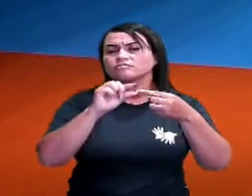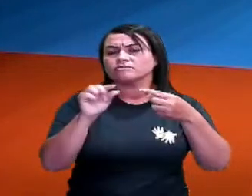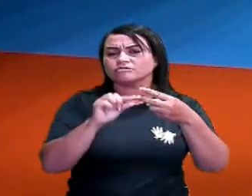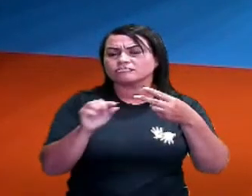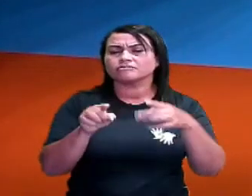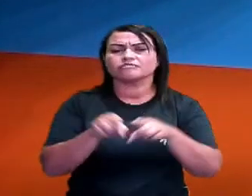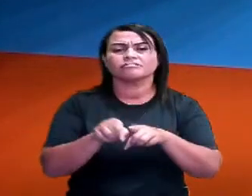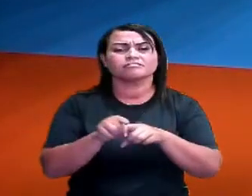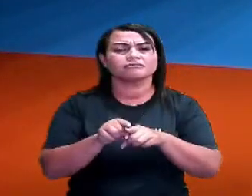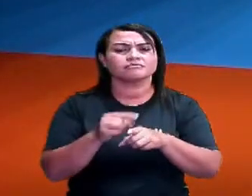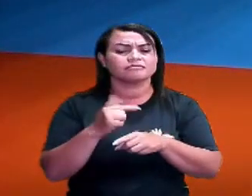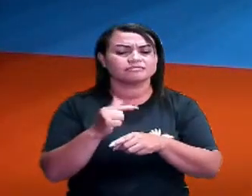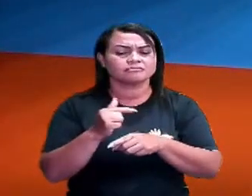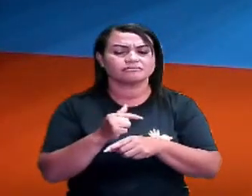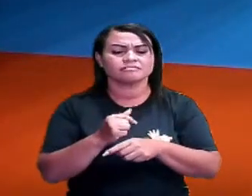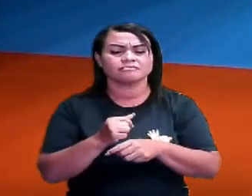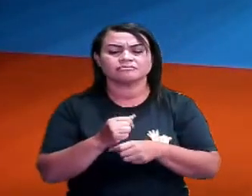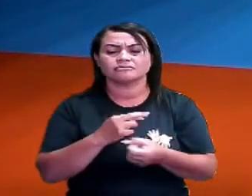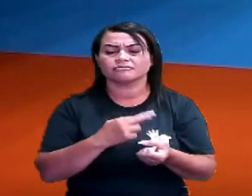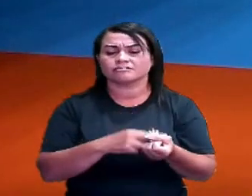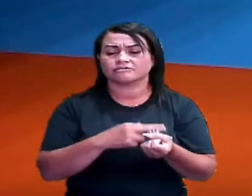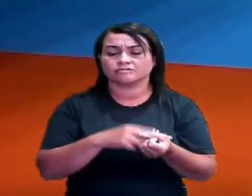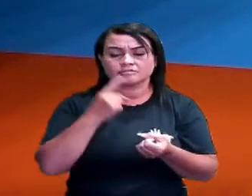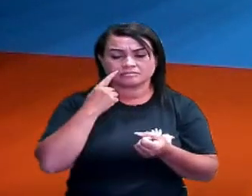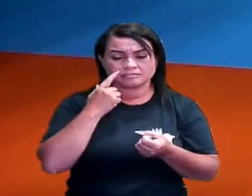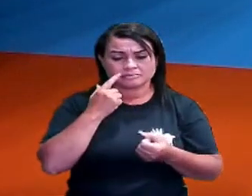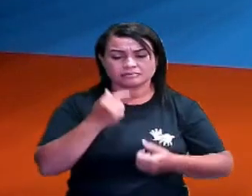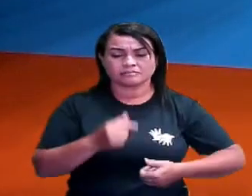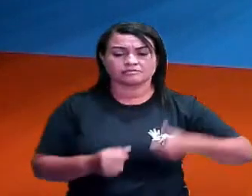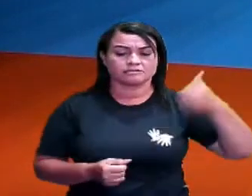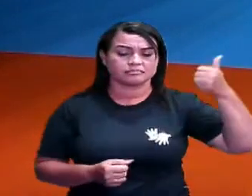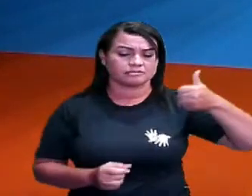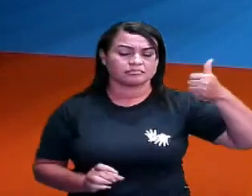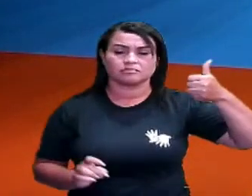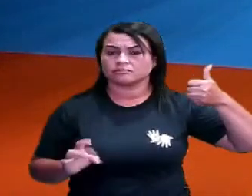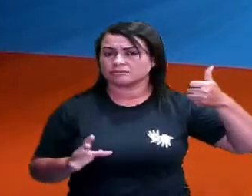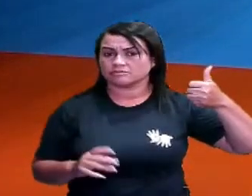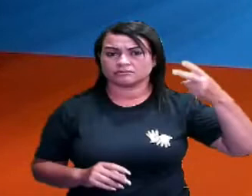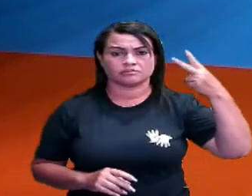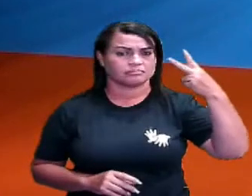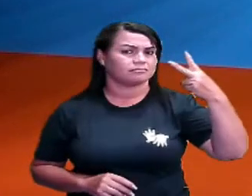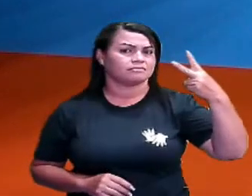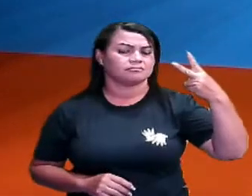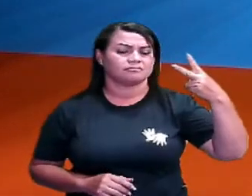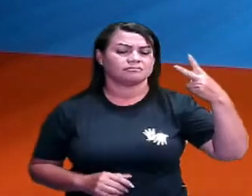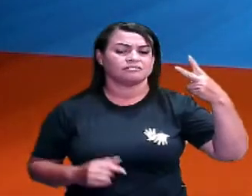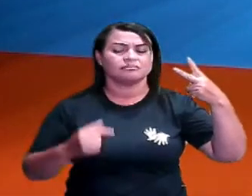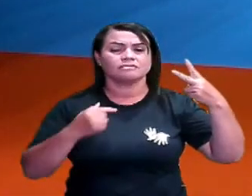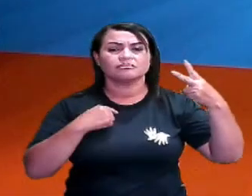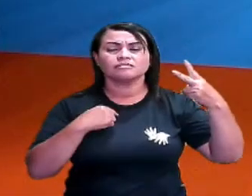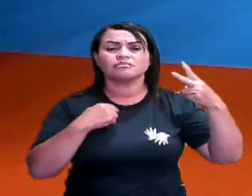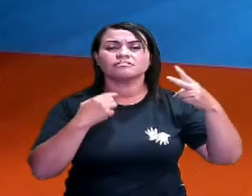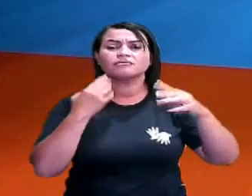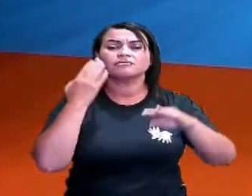rima. Então, aqui, por exemplo, nessa primeira estrofe, eu só tenho duas rimas, ó. Eu sou feita de madeira, madeira, matéria